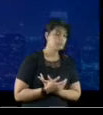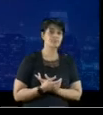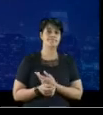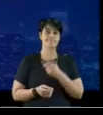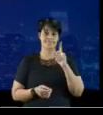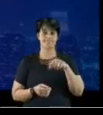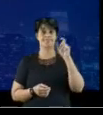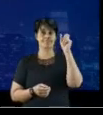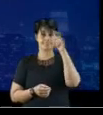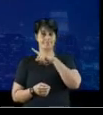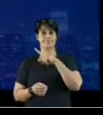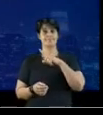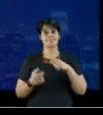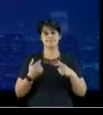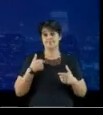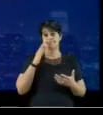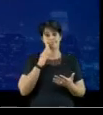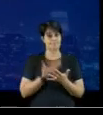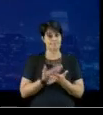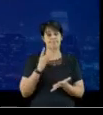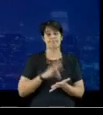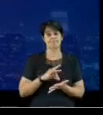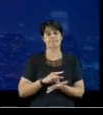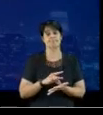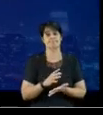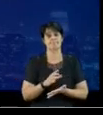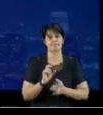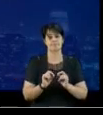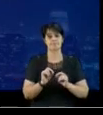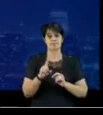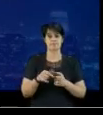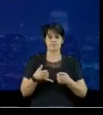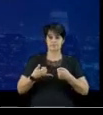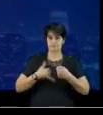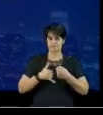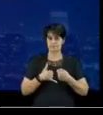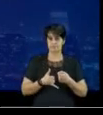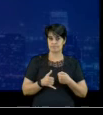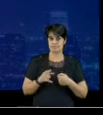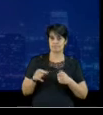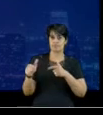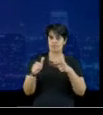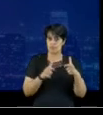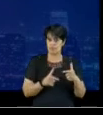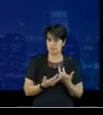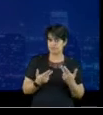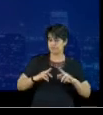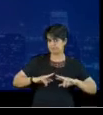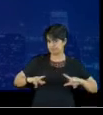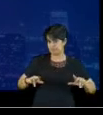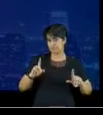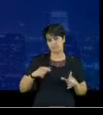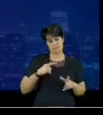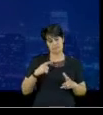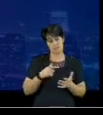apenas reforça minha crença de que as agências reguladoras no Brasil, apesar de incumbidas da